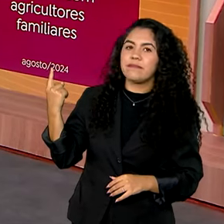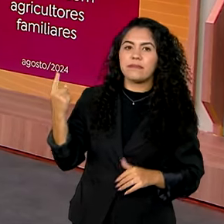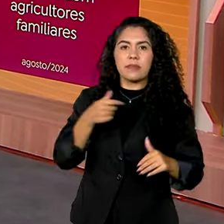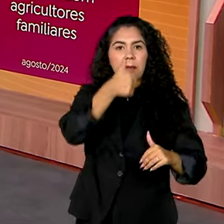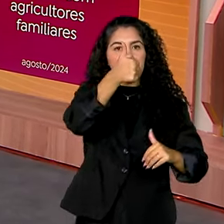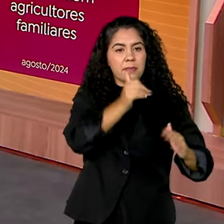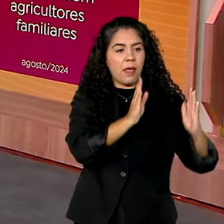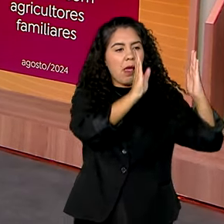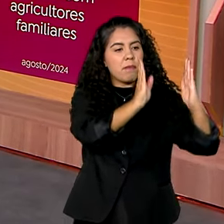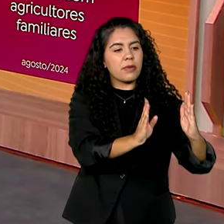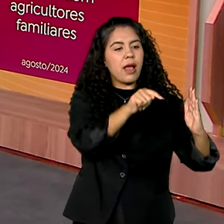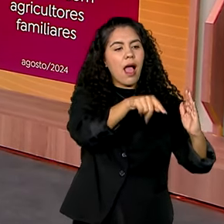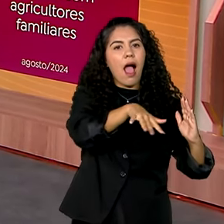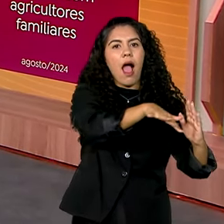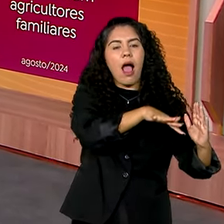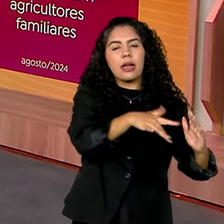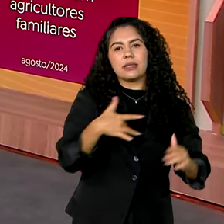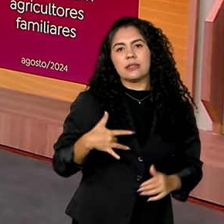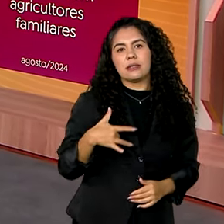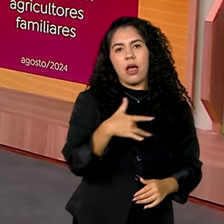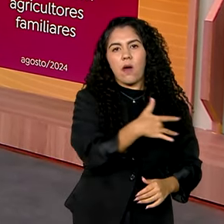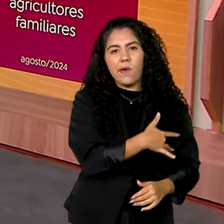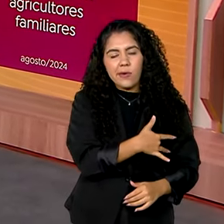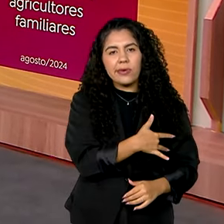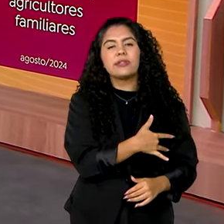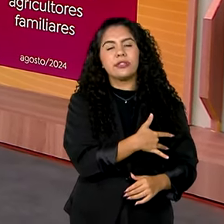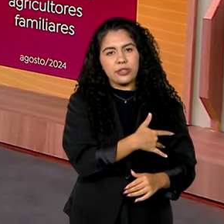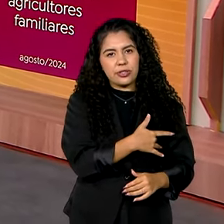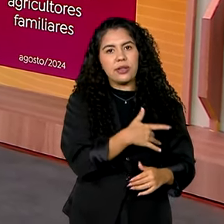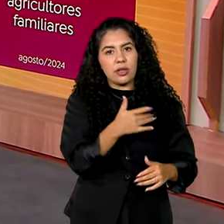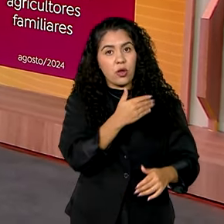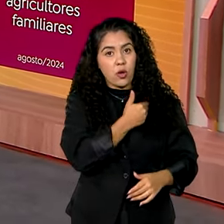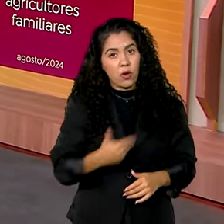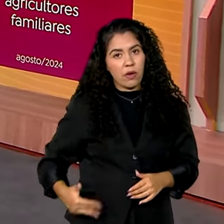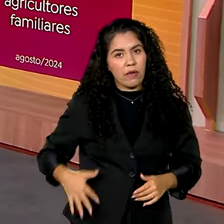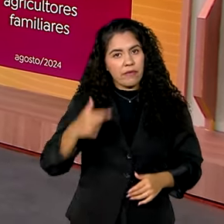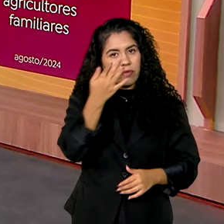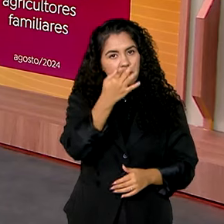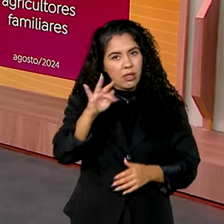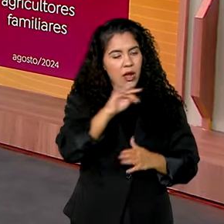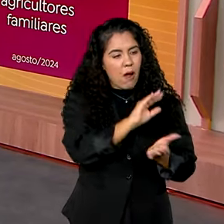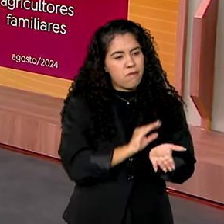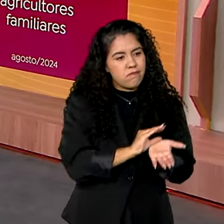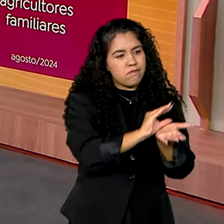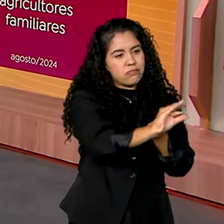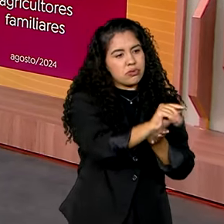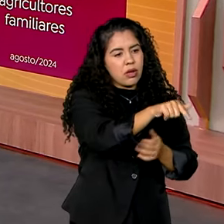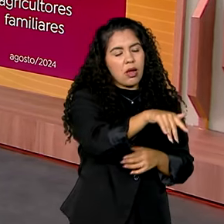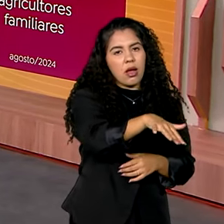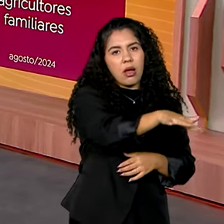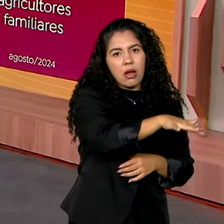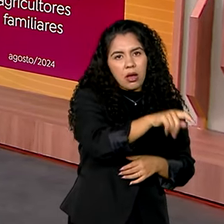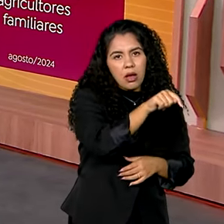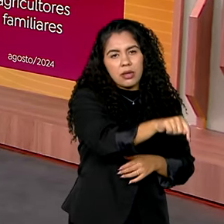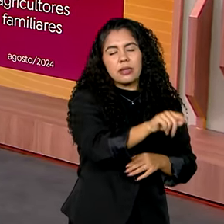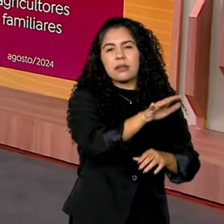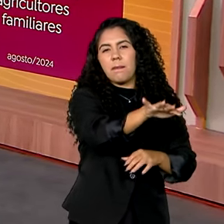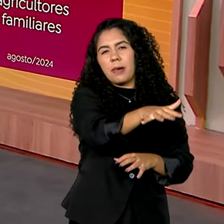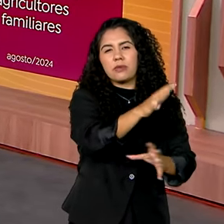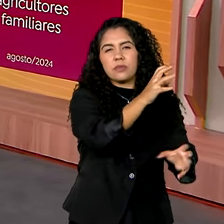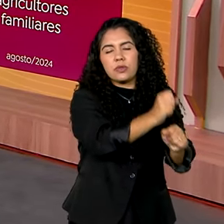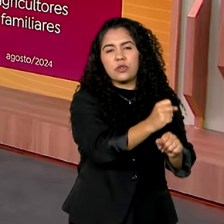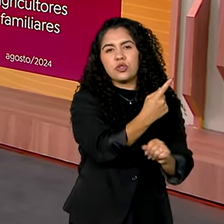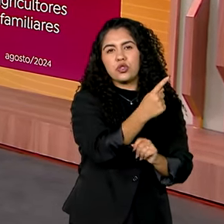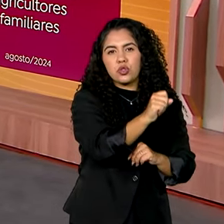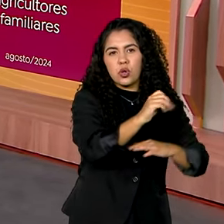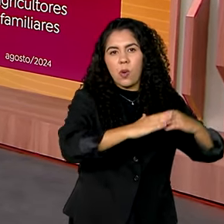na área de saúde, quanto aos programas que chegam à população de Mossoró, na área de saúde já são quase 18 profissionais